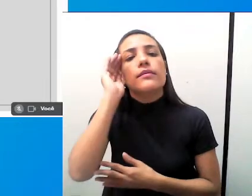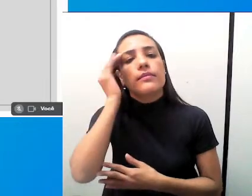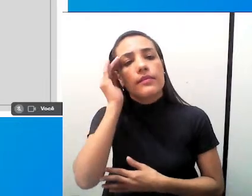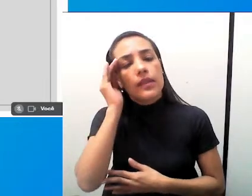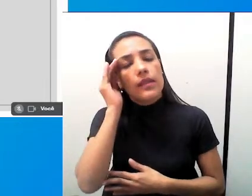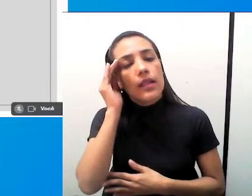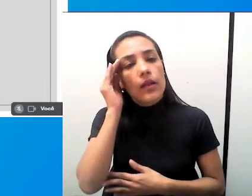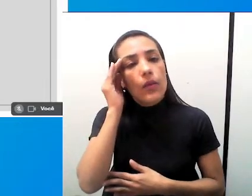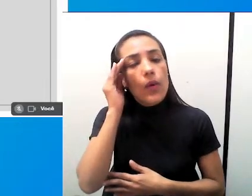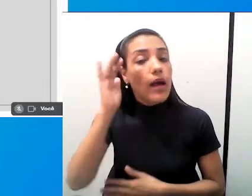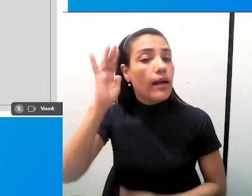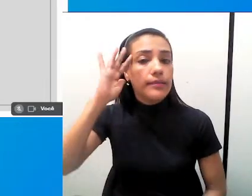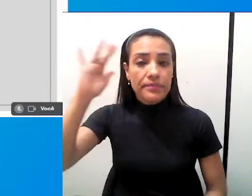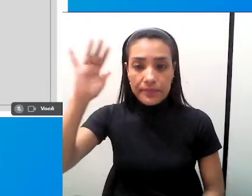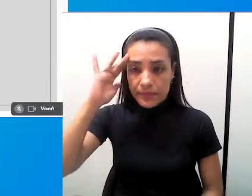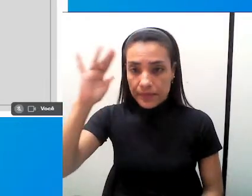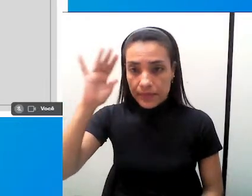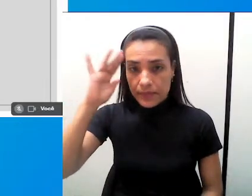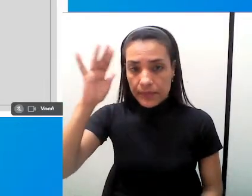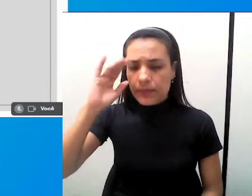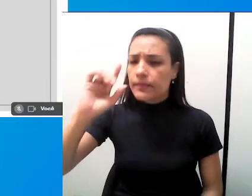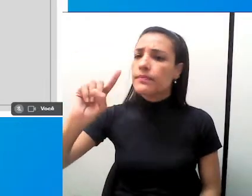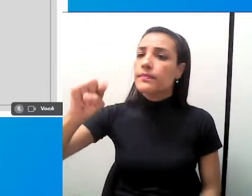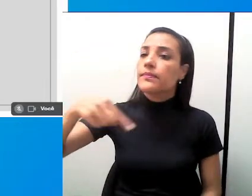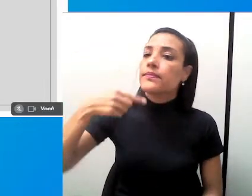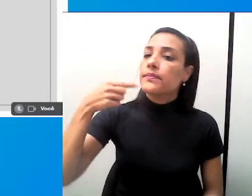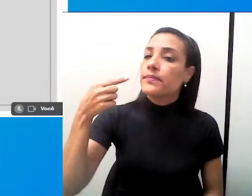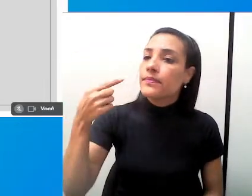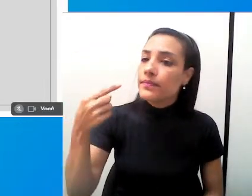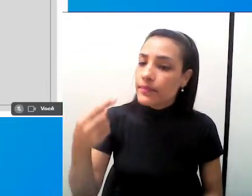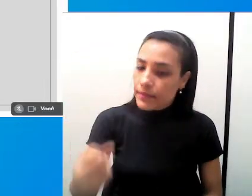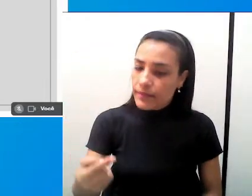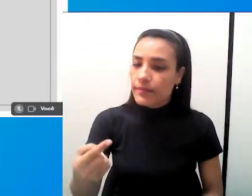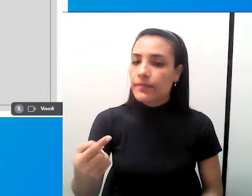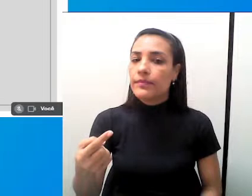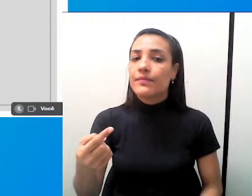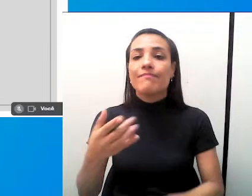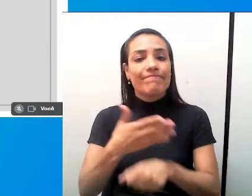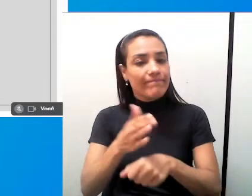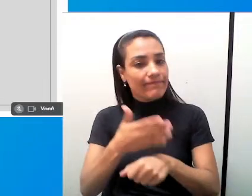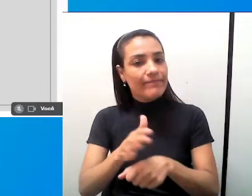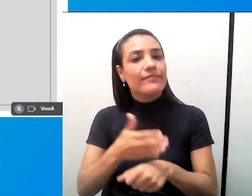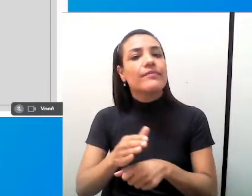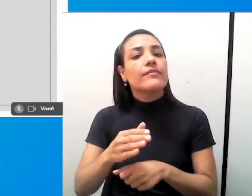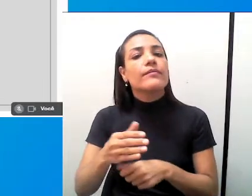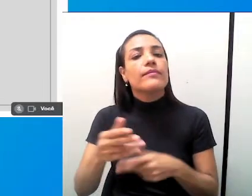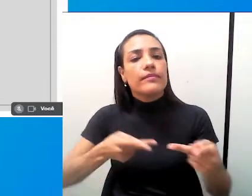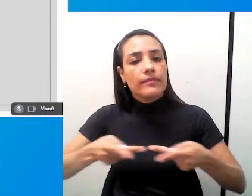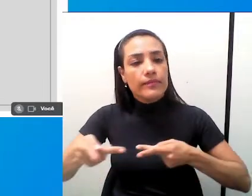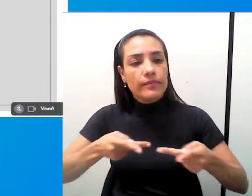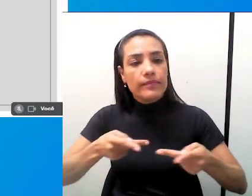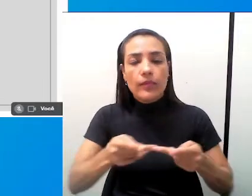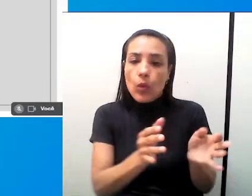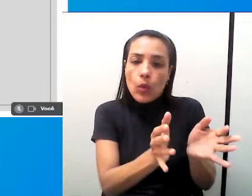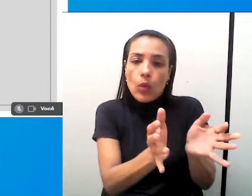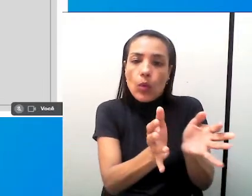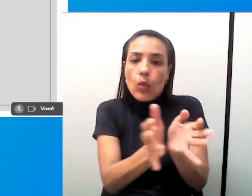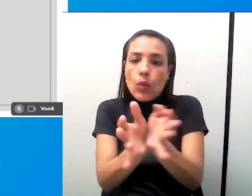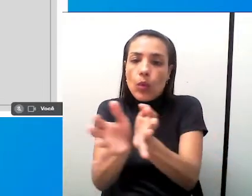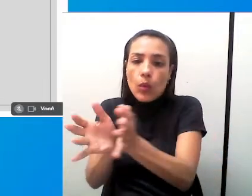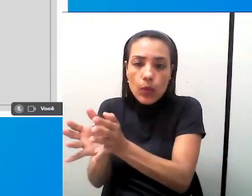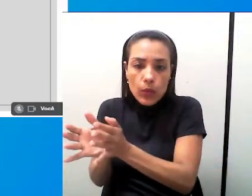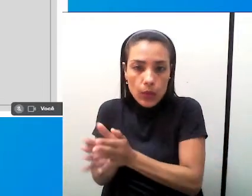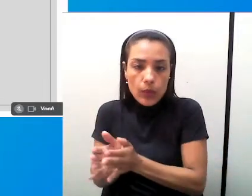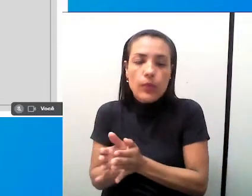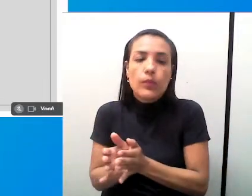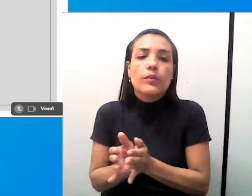parte teórica e depois a realização dos projetos, né? As equipes, elas foram divididas e,